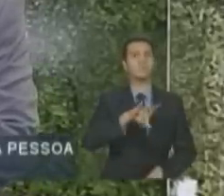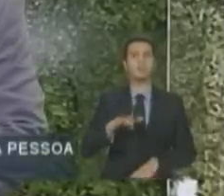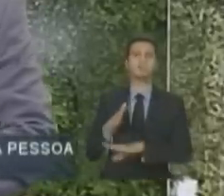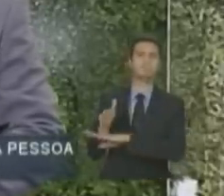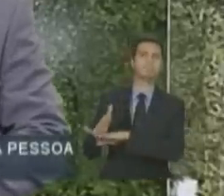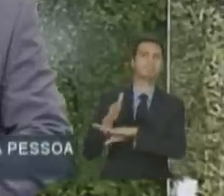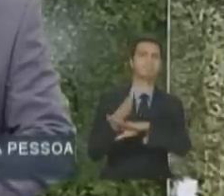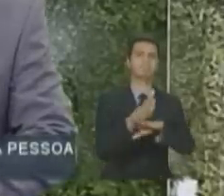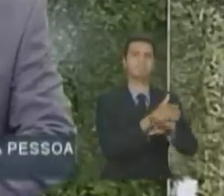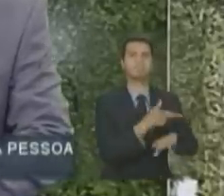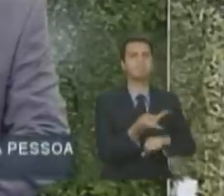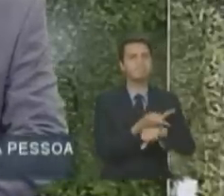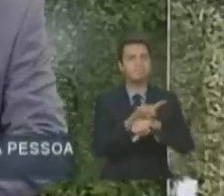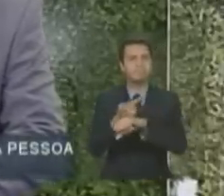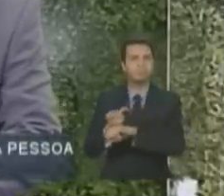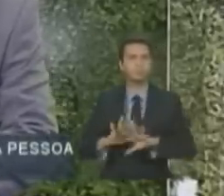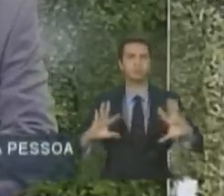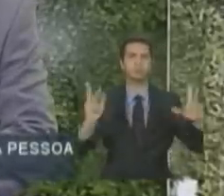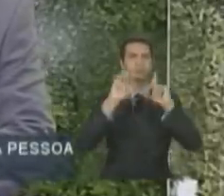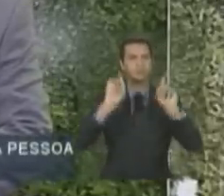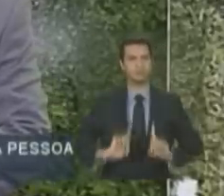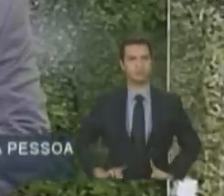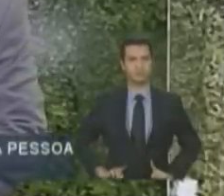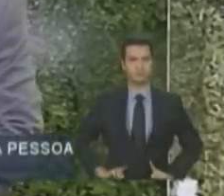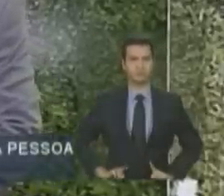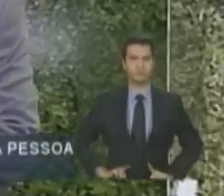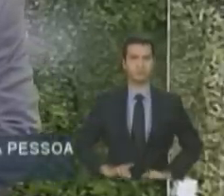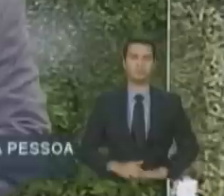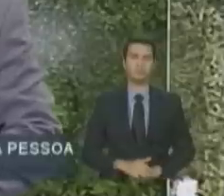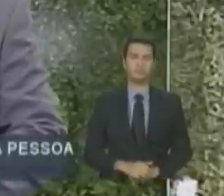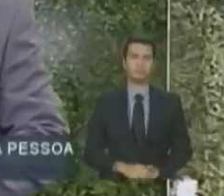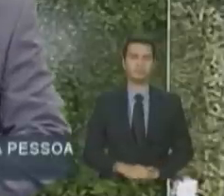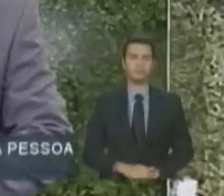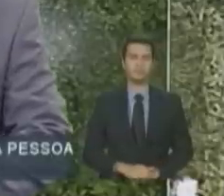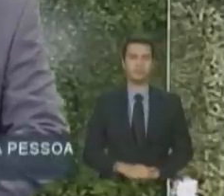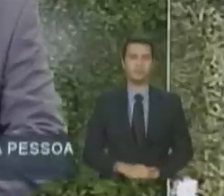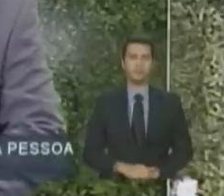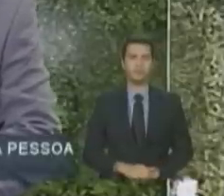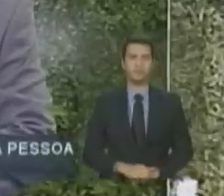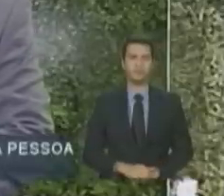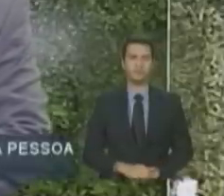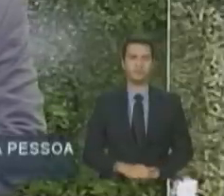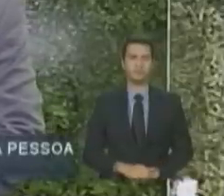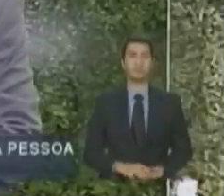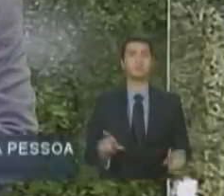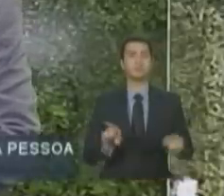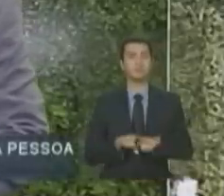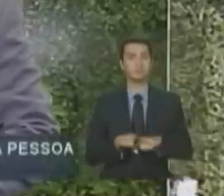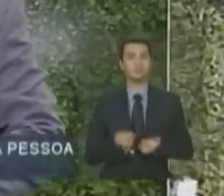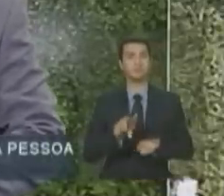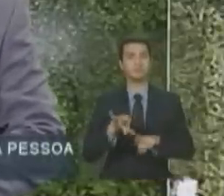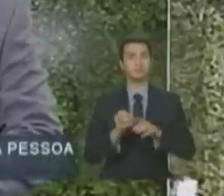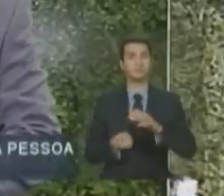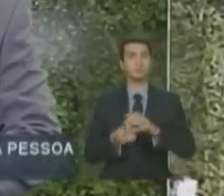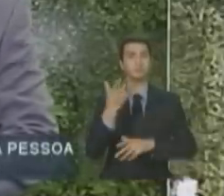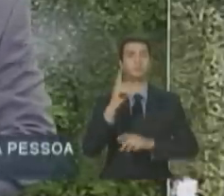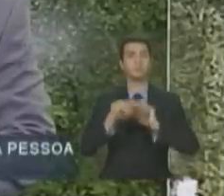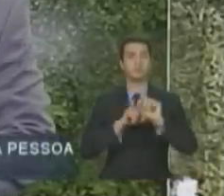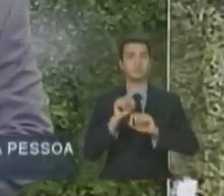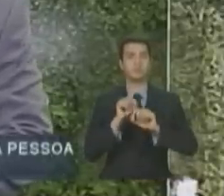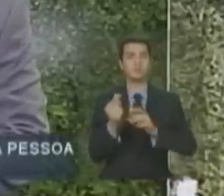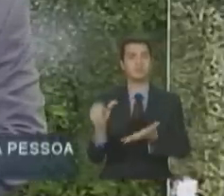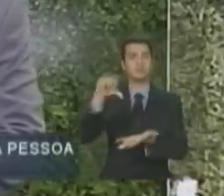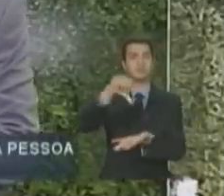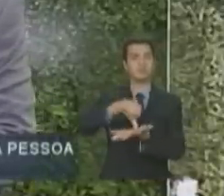Implantação em todos os estados de centro-dia de referência para